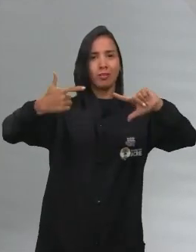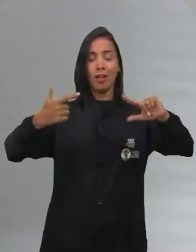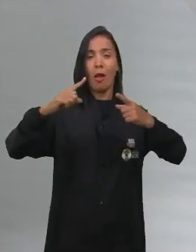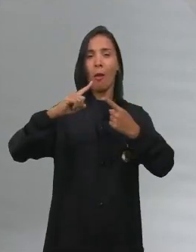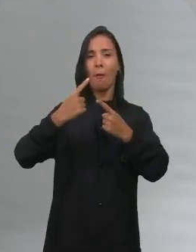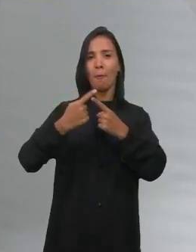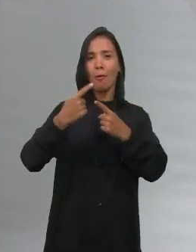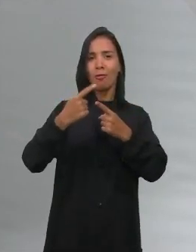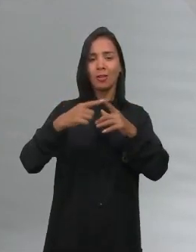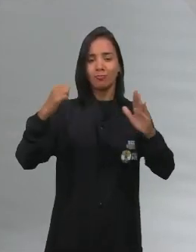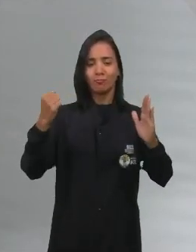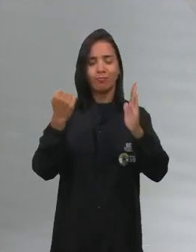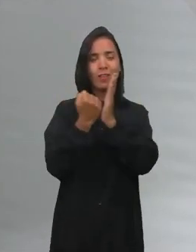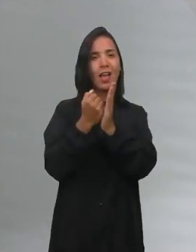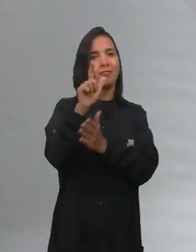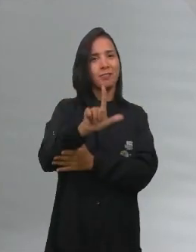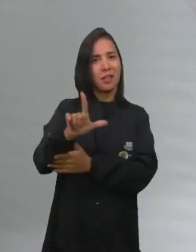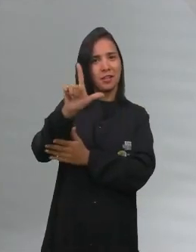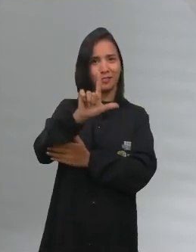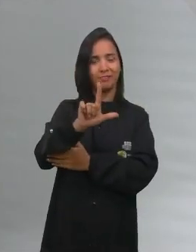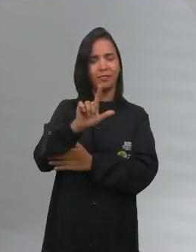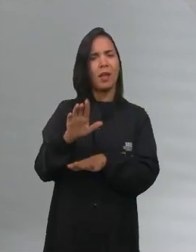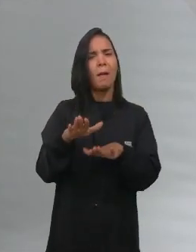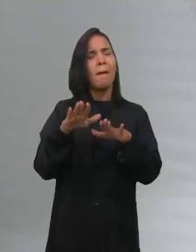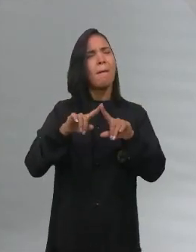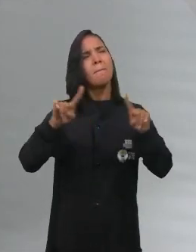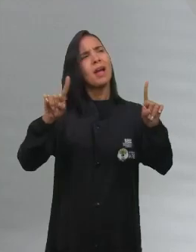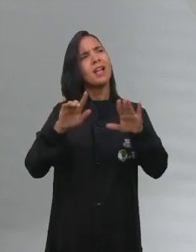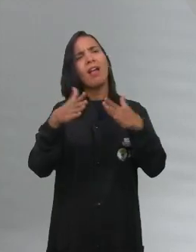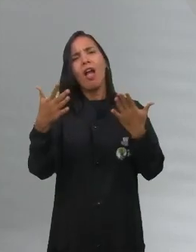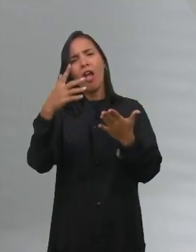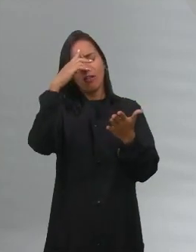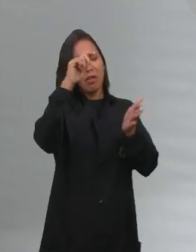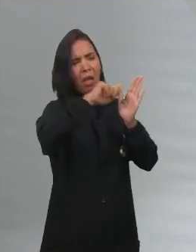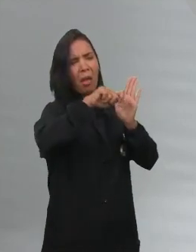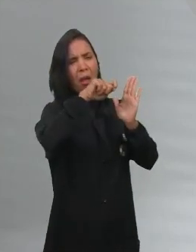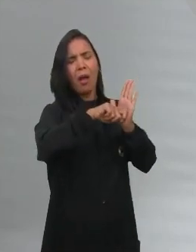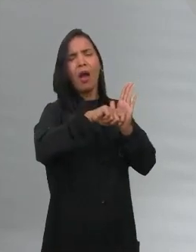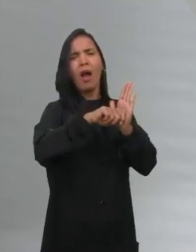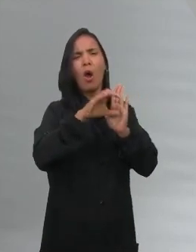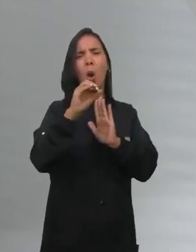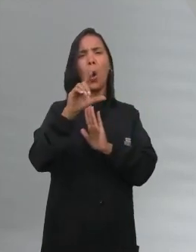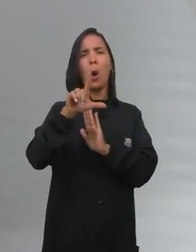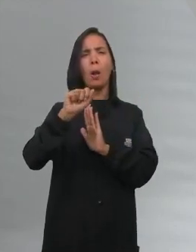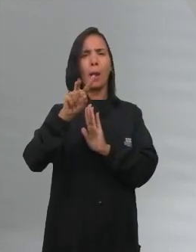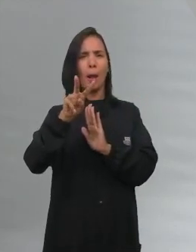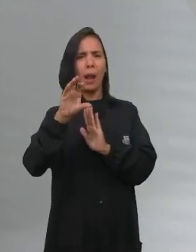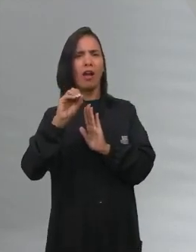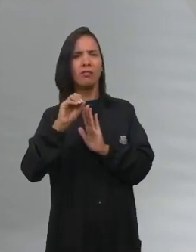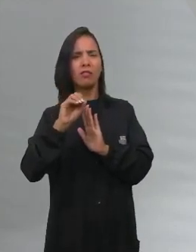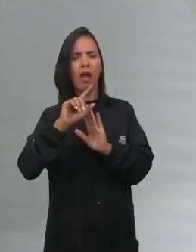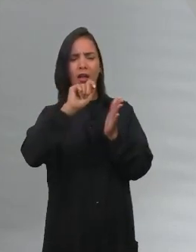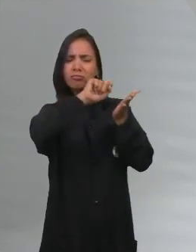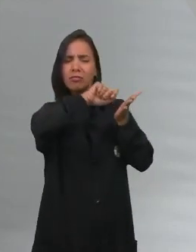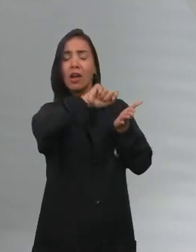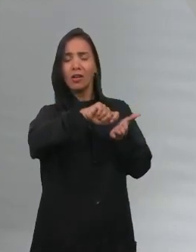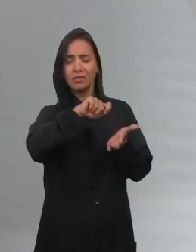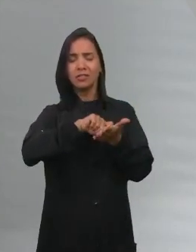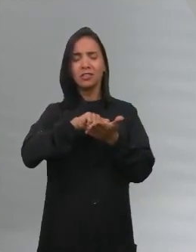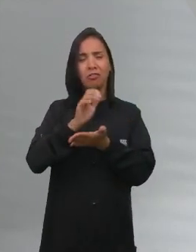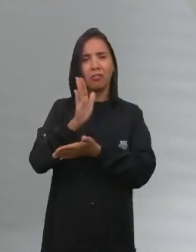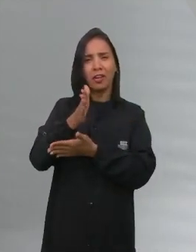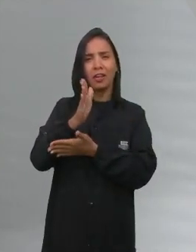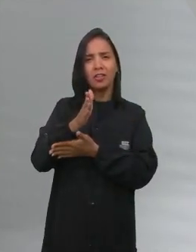brasileira. E quem foi Olavo Bilac? Olavo Bilac, ele é um escritor parnasianista, né? Então, ele escreveu